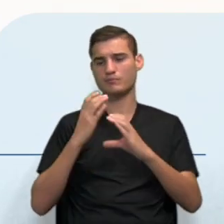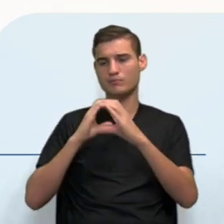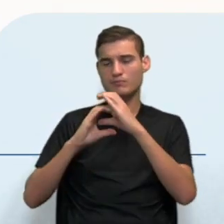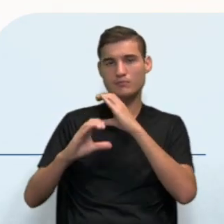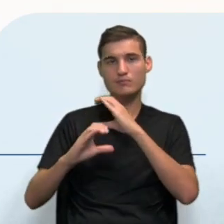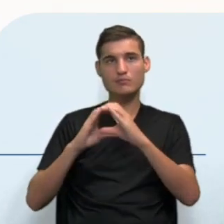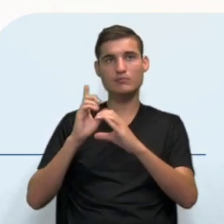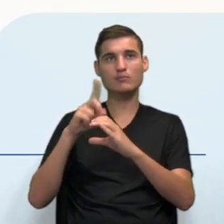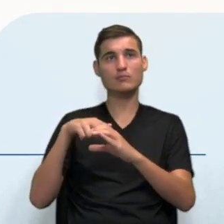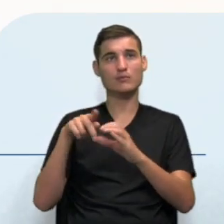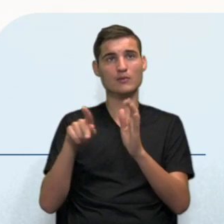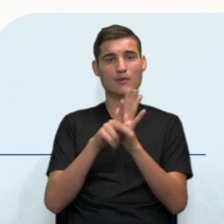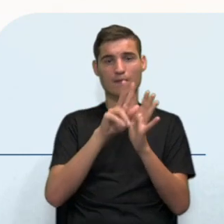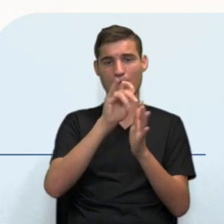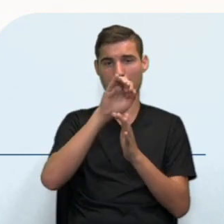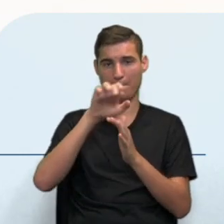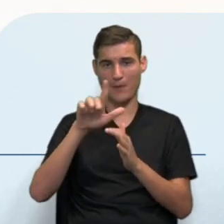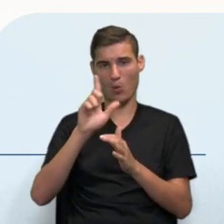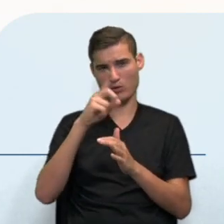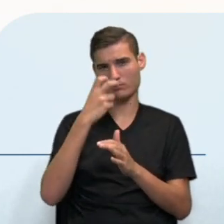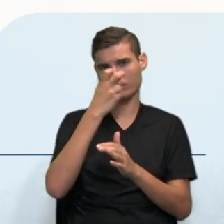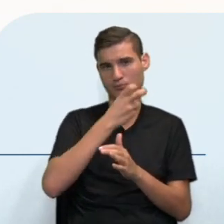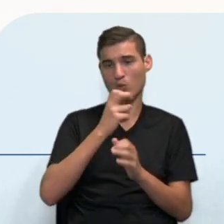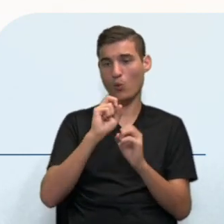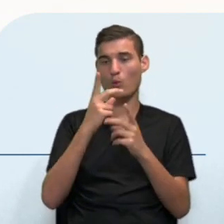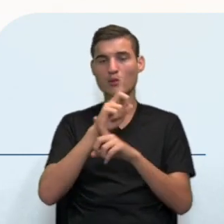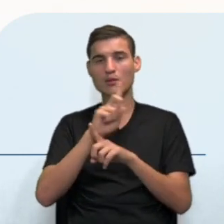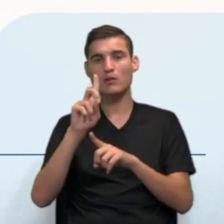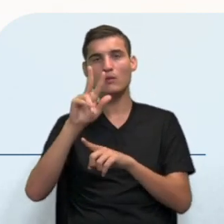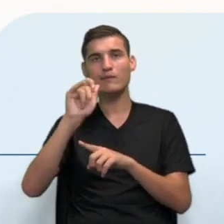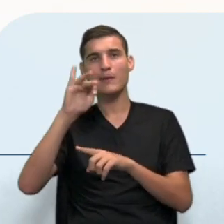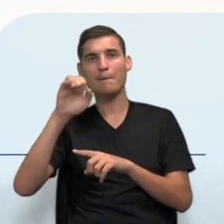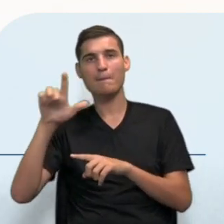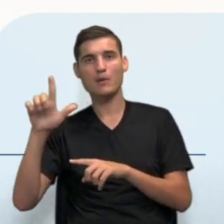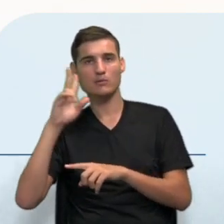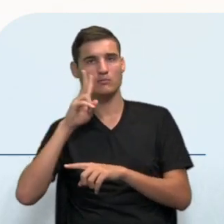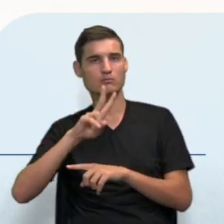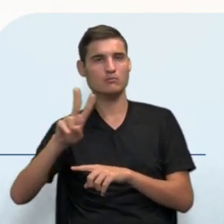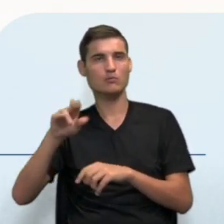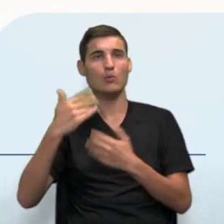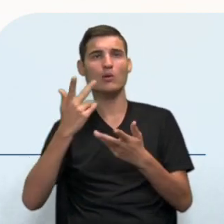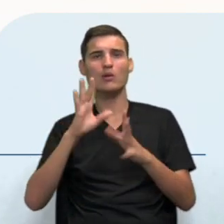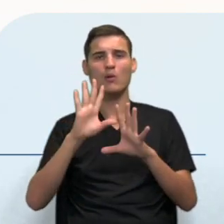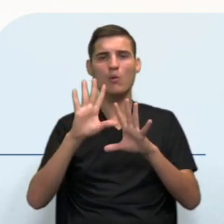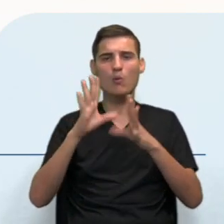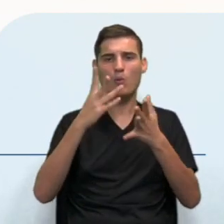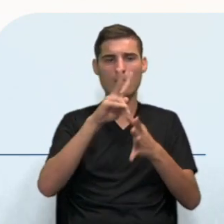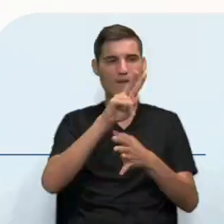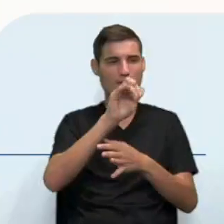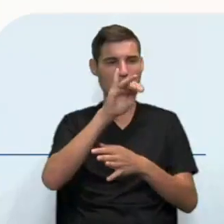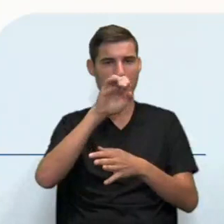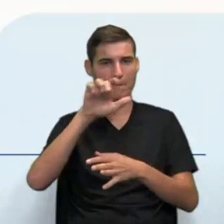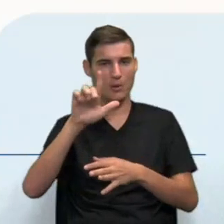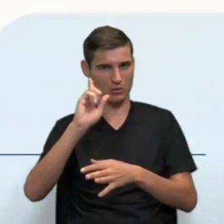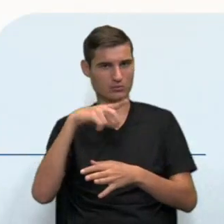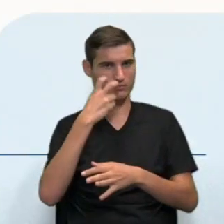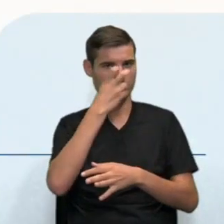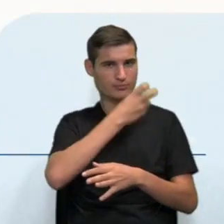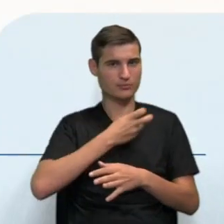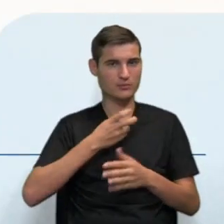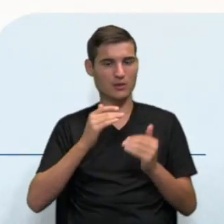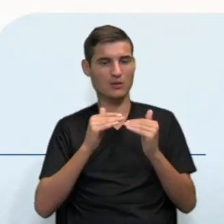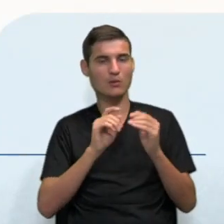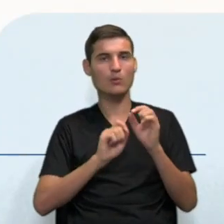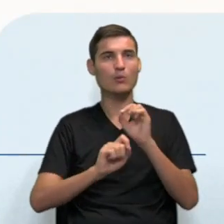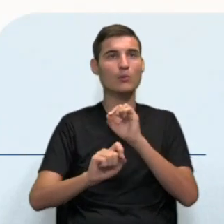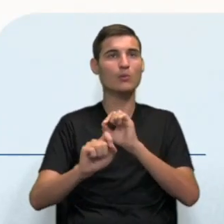ser verbal e não verbal. O que acontece quando a comunicação é verbal? Por exemplo, a gente tem